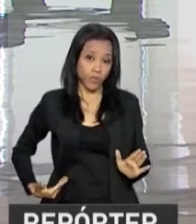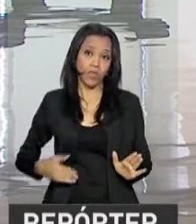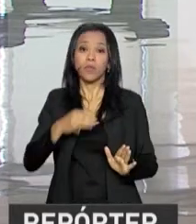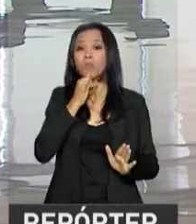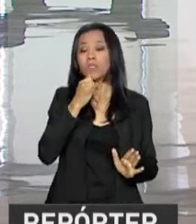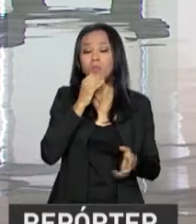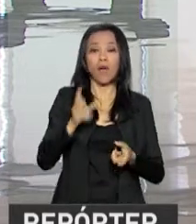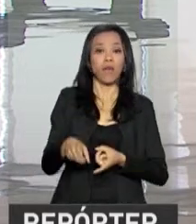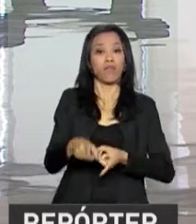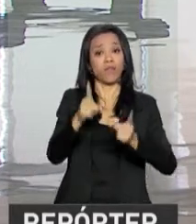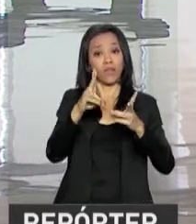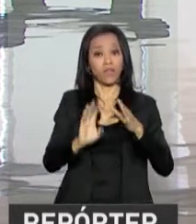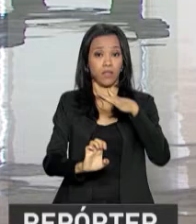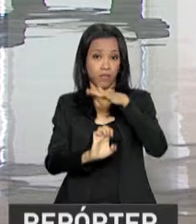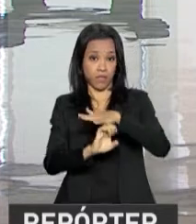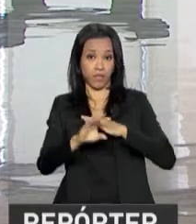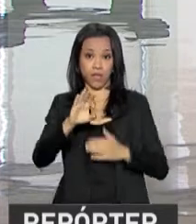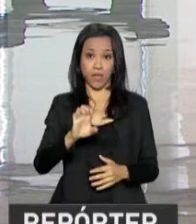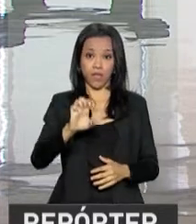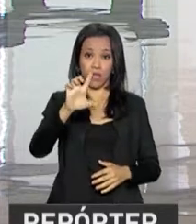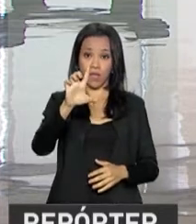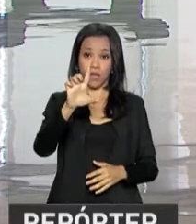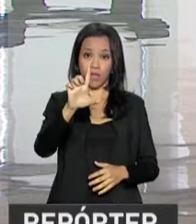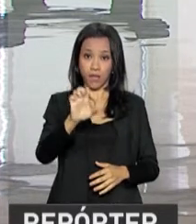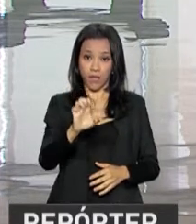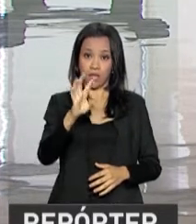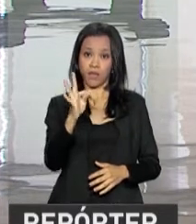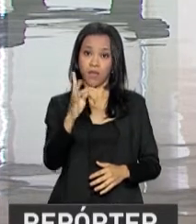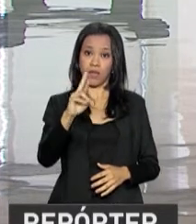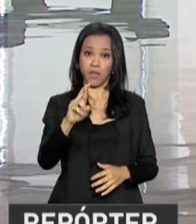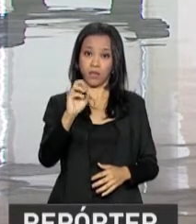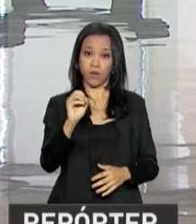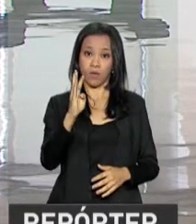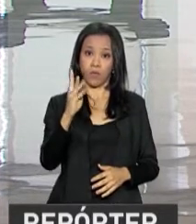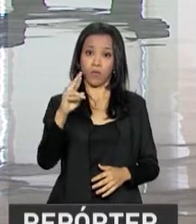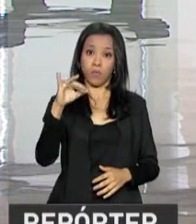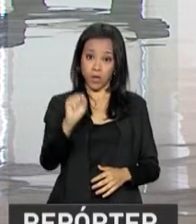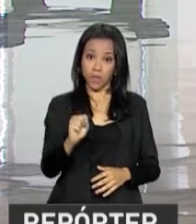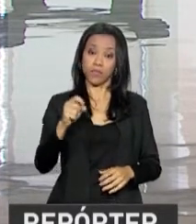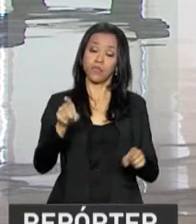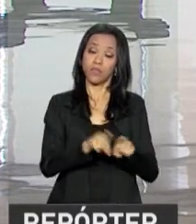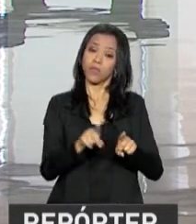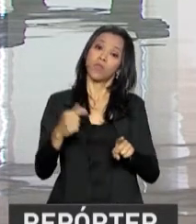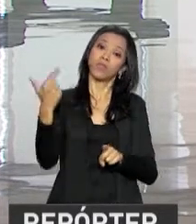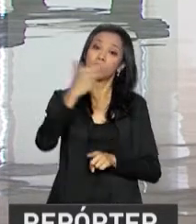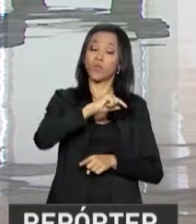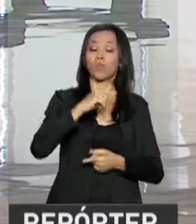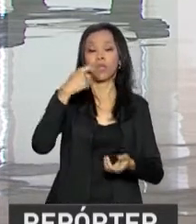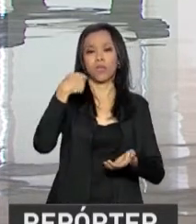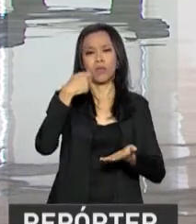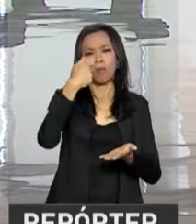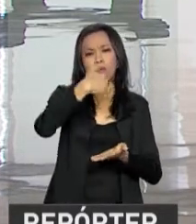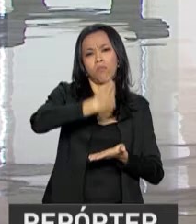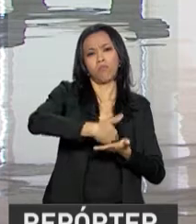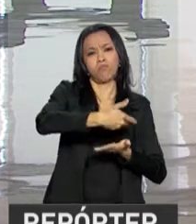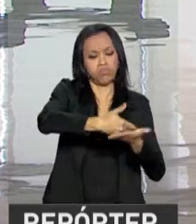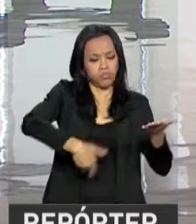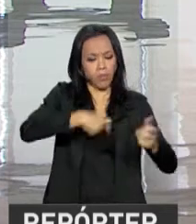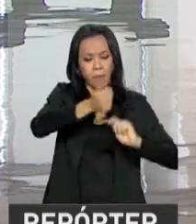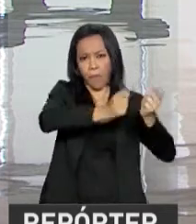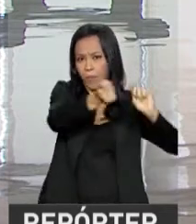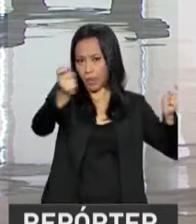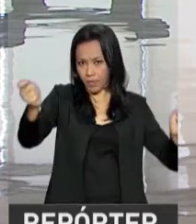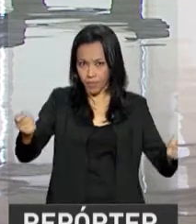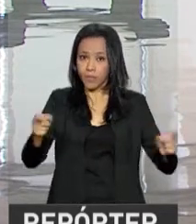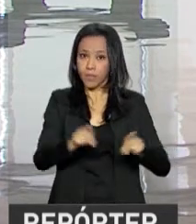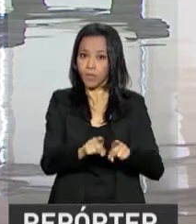privatização da eletrobrás e também a remuneração da folha de pagamento mudando de assunto agora foi publicada